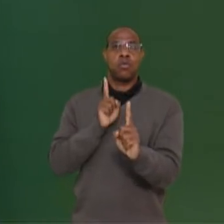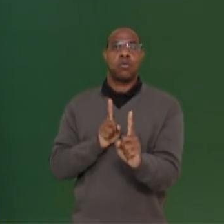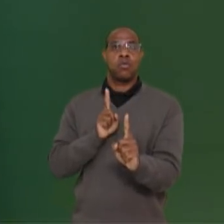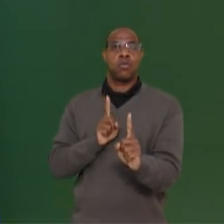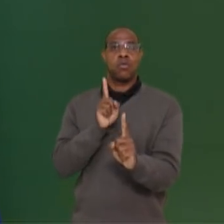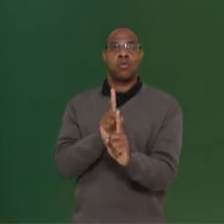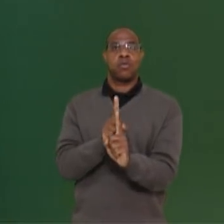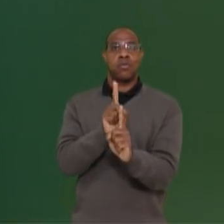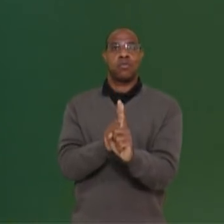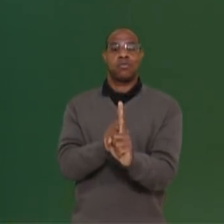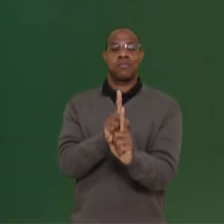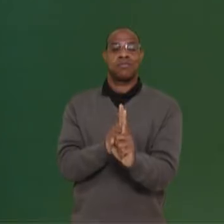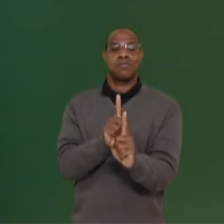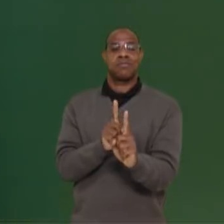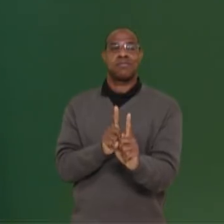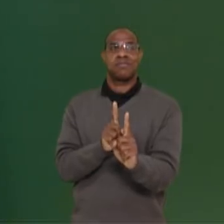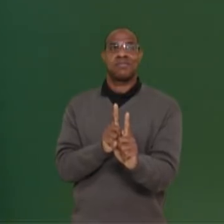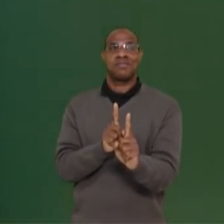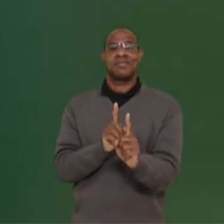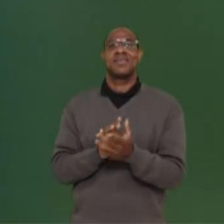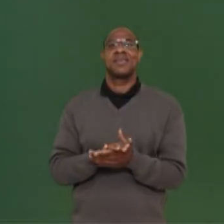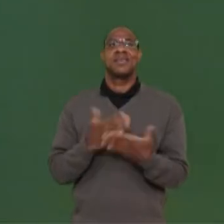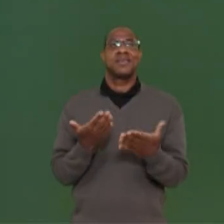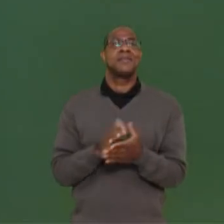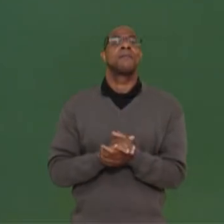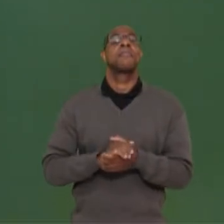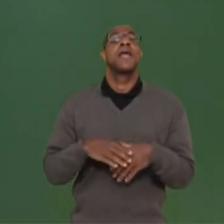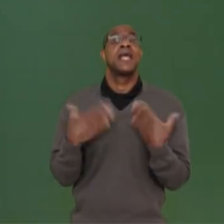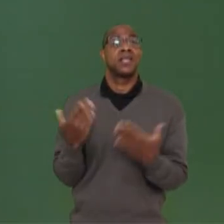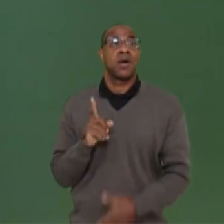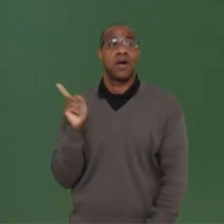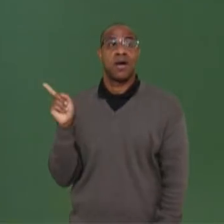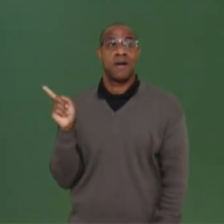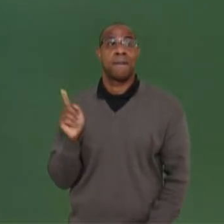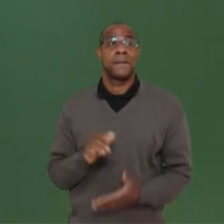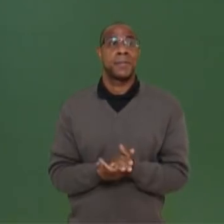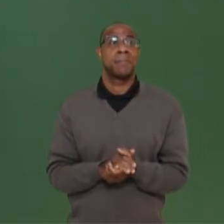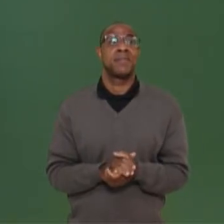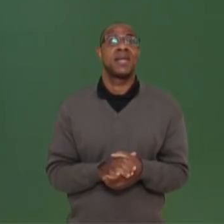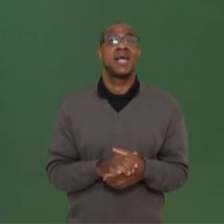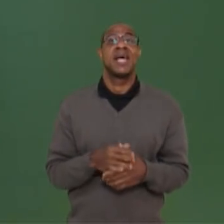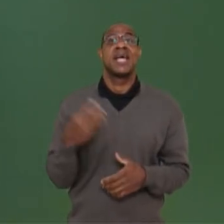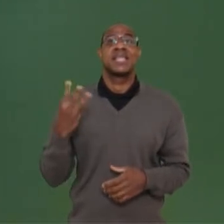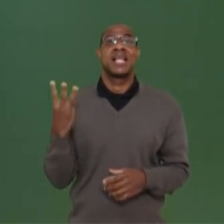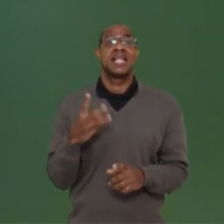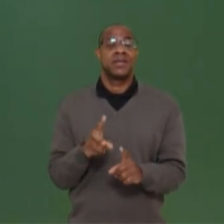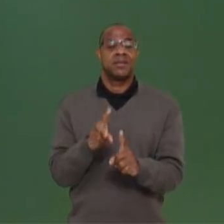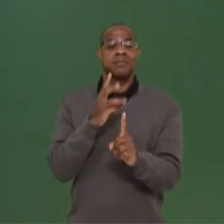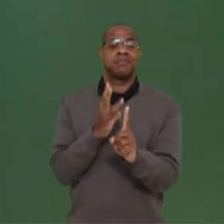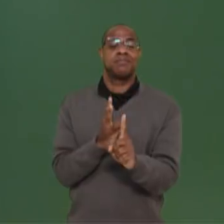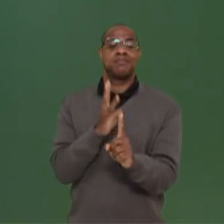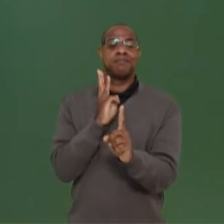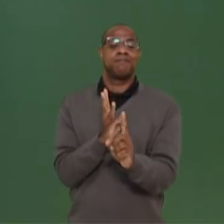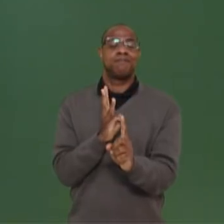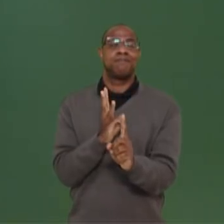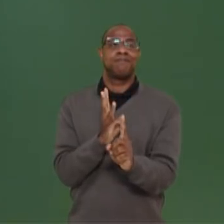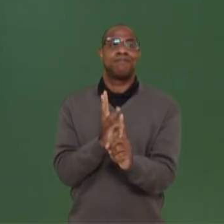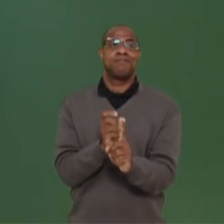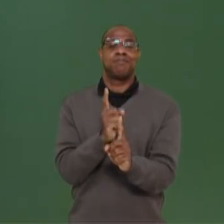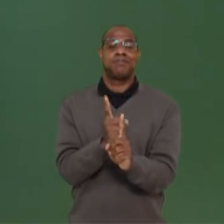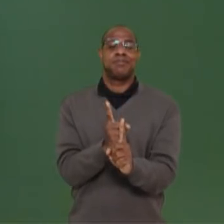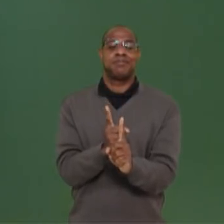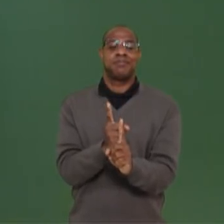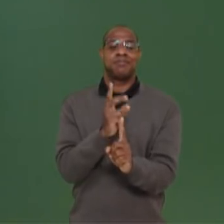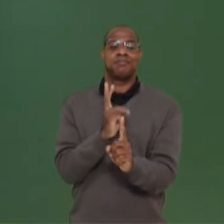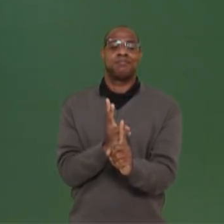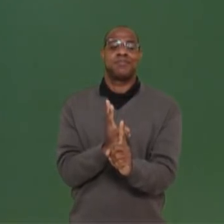no primeiro lugar, me sobram 4 para o segundo lugar, tá bom? Para o terceiro lugar da fila, já escolhi a primeira criança, já escolhi a segunda